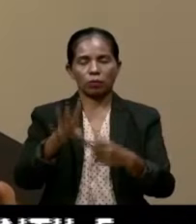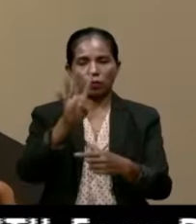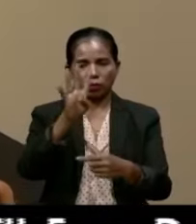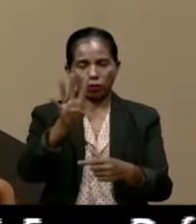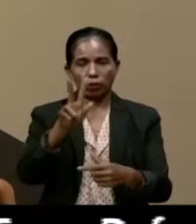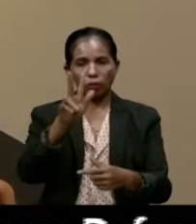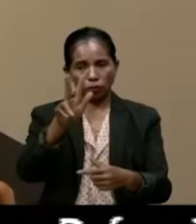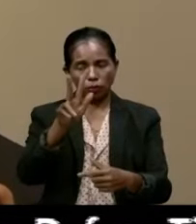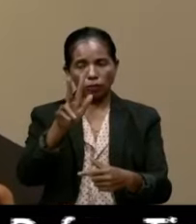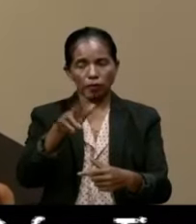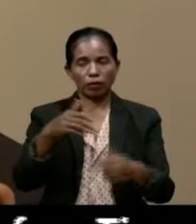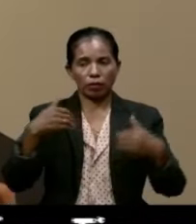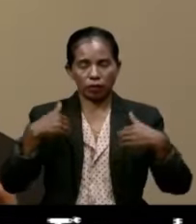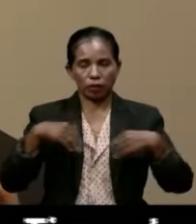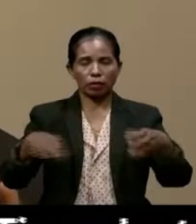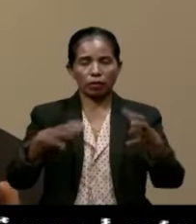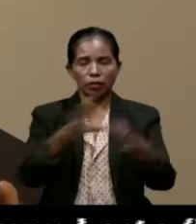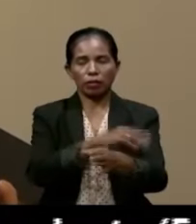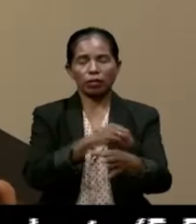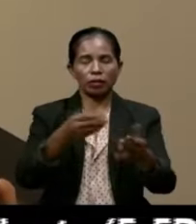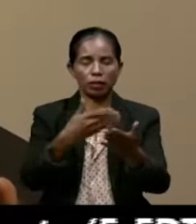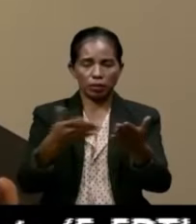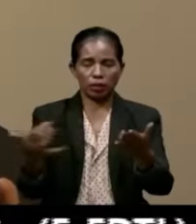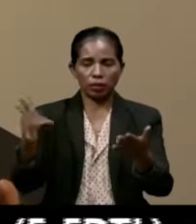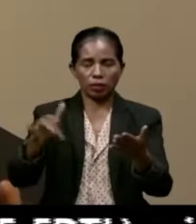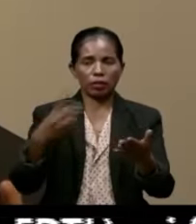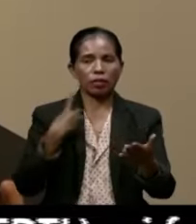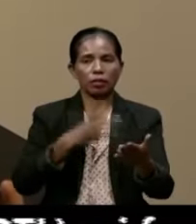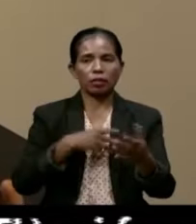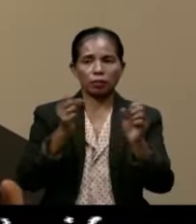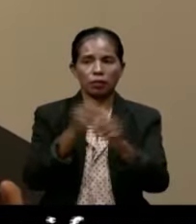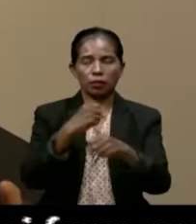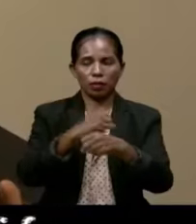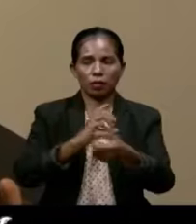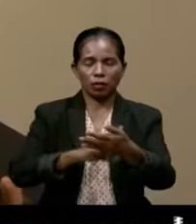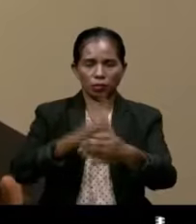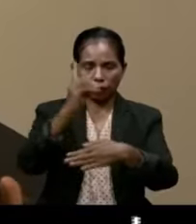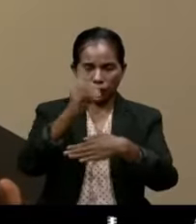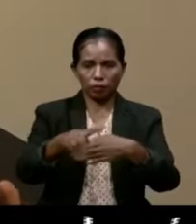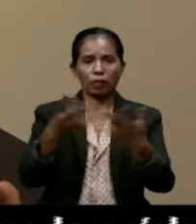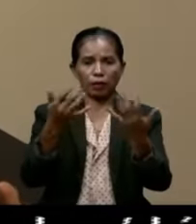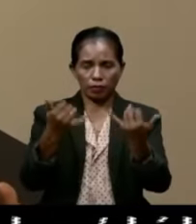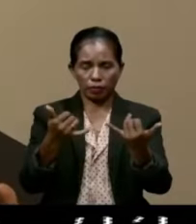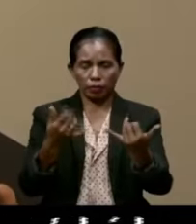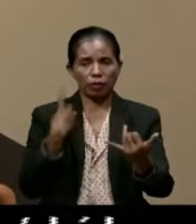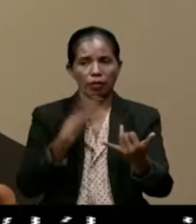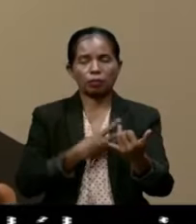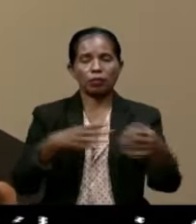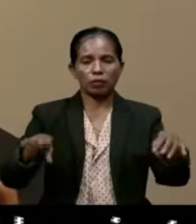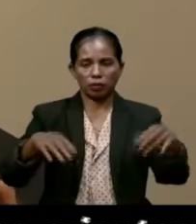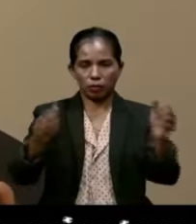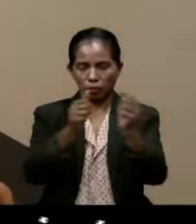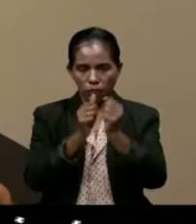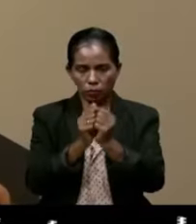indicação ba recurso manganês na be iha potencialidade para to halo desenvolvimento. Na be agora redão, a mi serviço ha muito